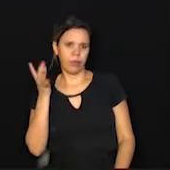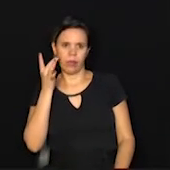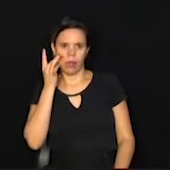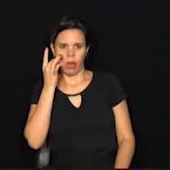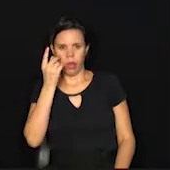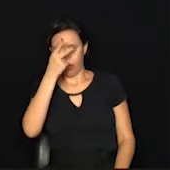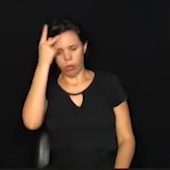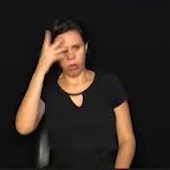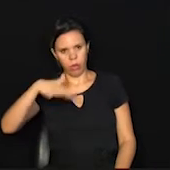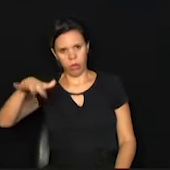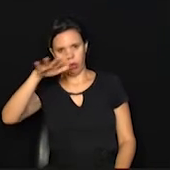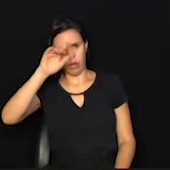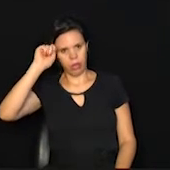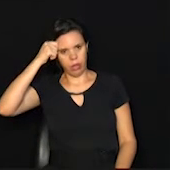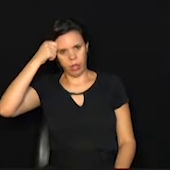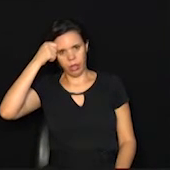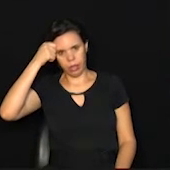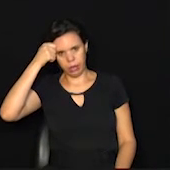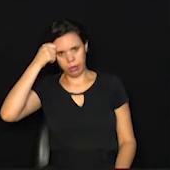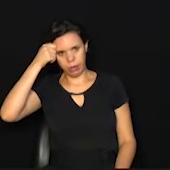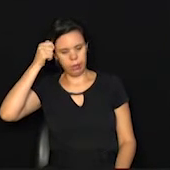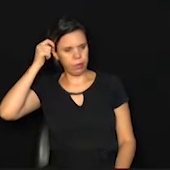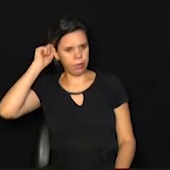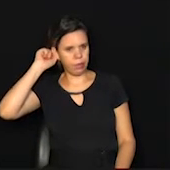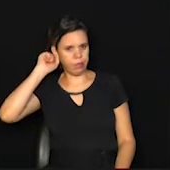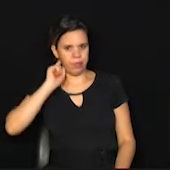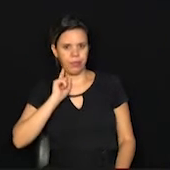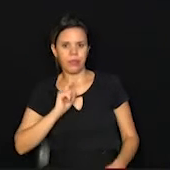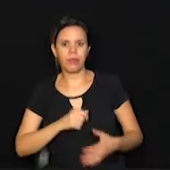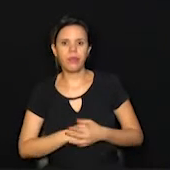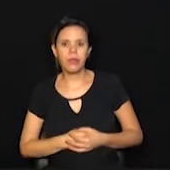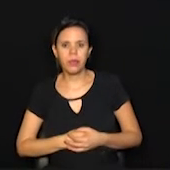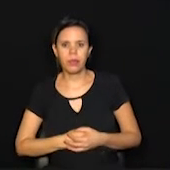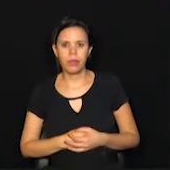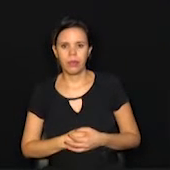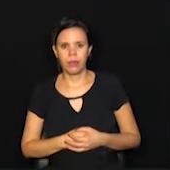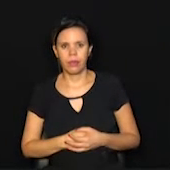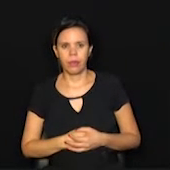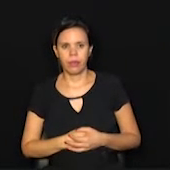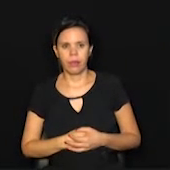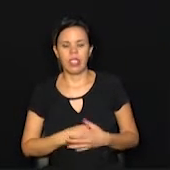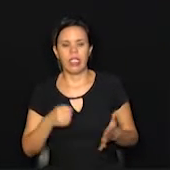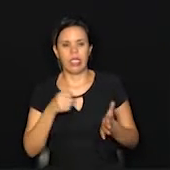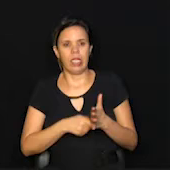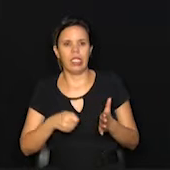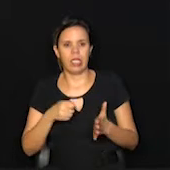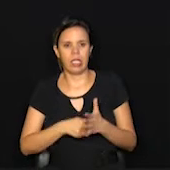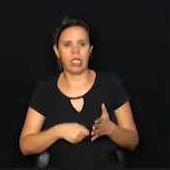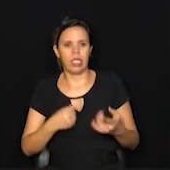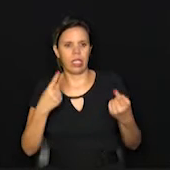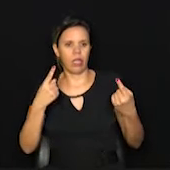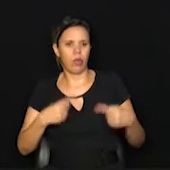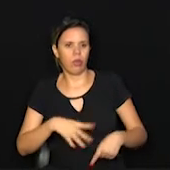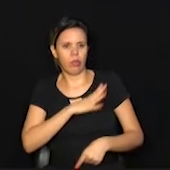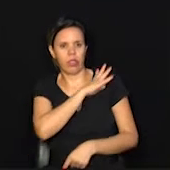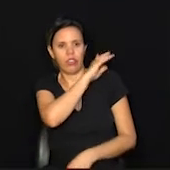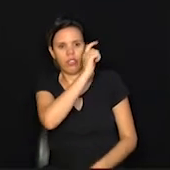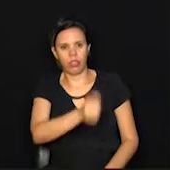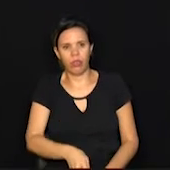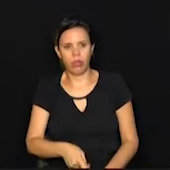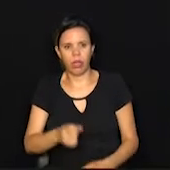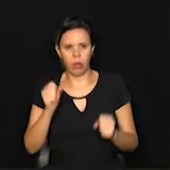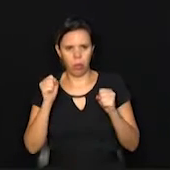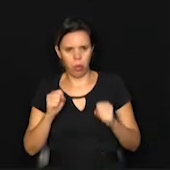Negra como você percebe a presença negra na resistência à ditadura Borges